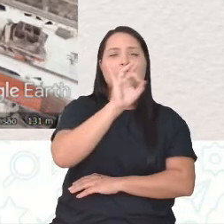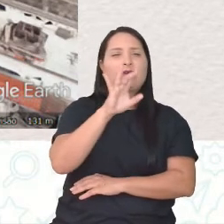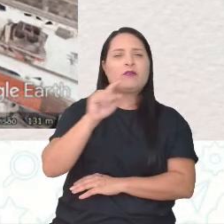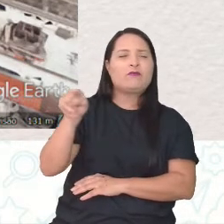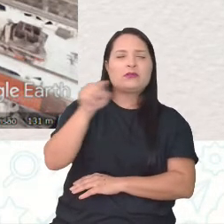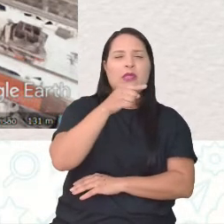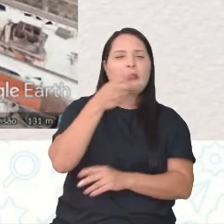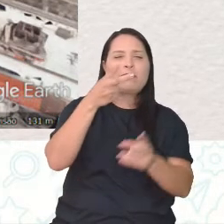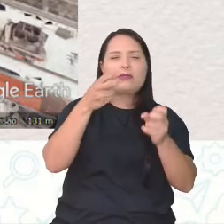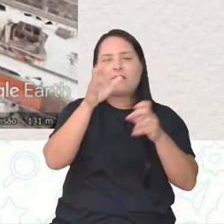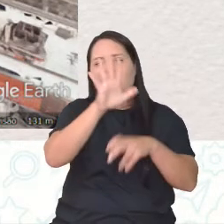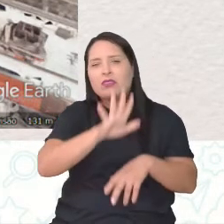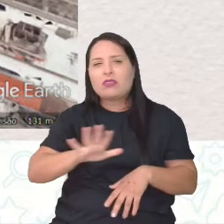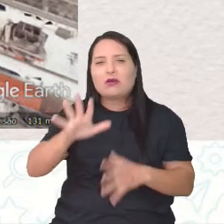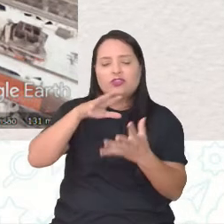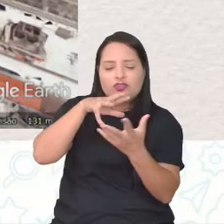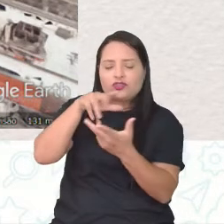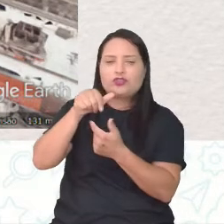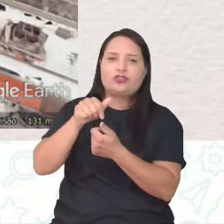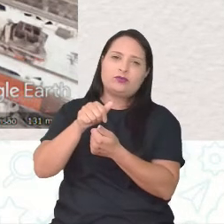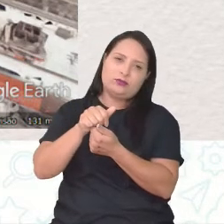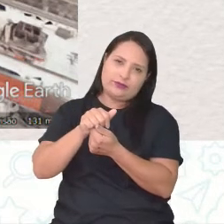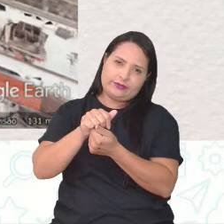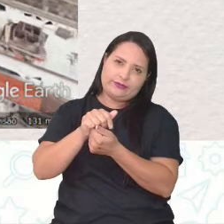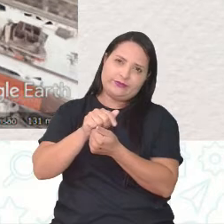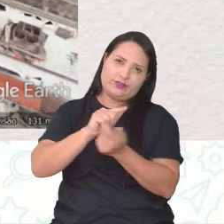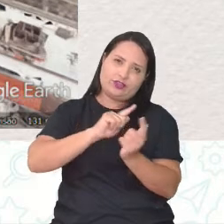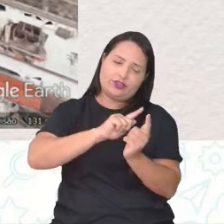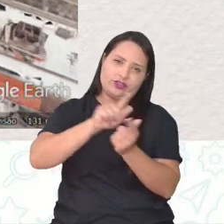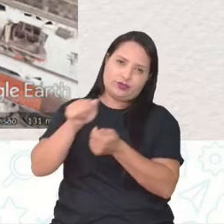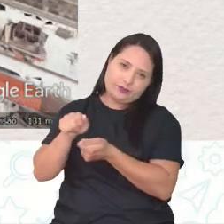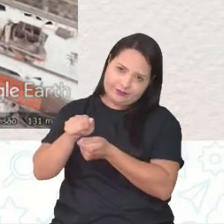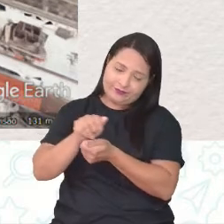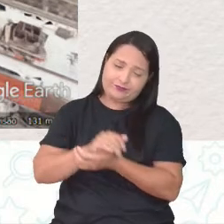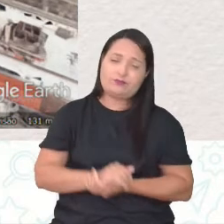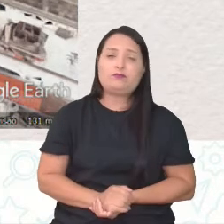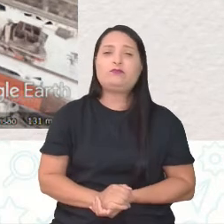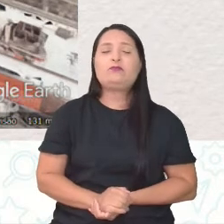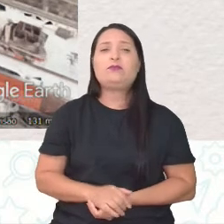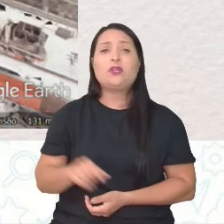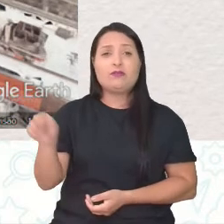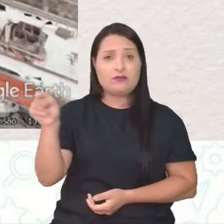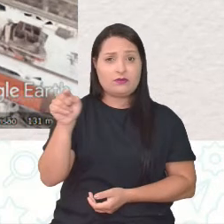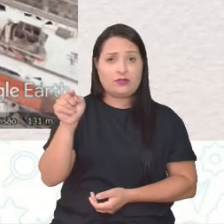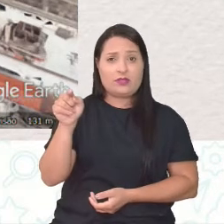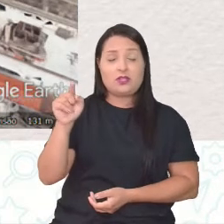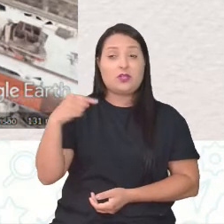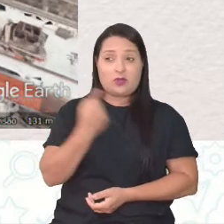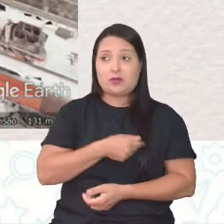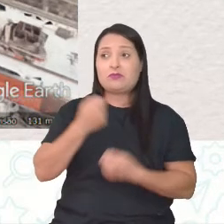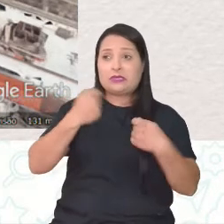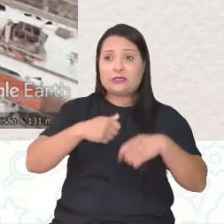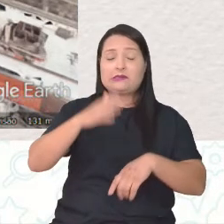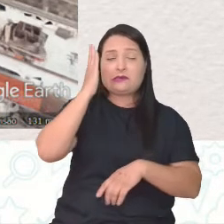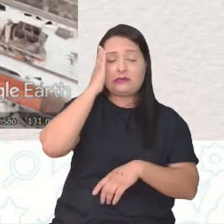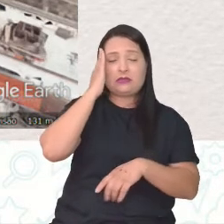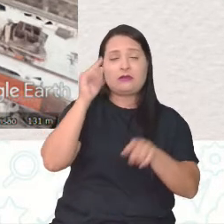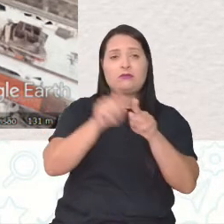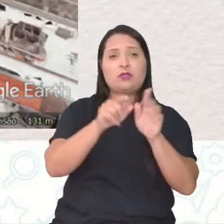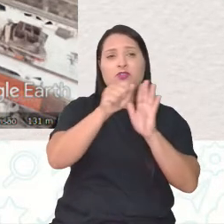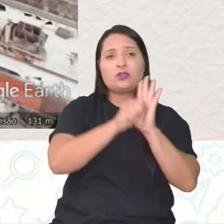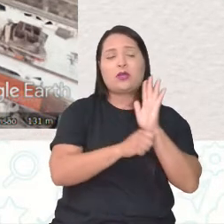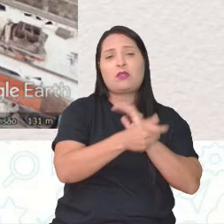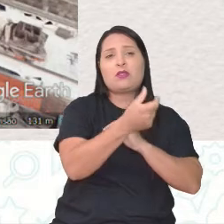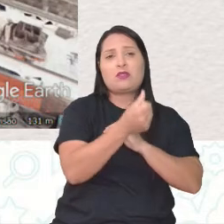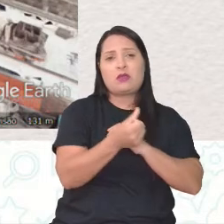uma localização geográfica. Isso, e ainda mais, professor Jorge, a gente tem que entender, né, que aí no século XVI, XVII,